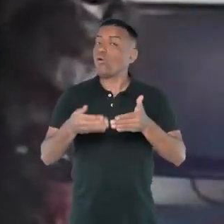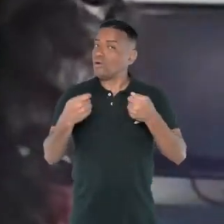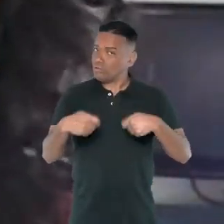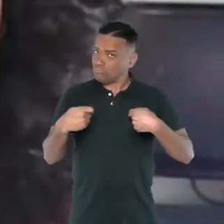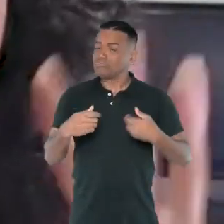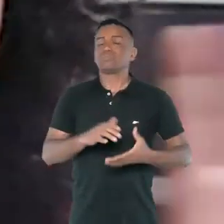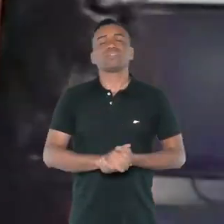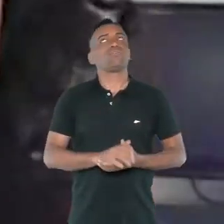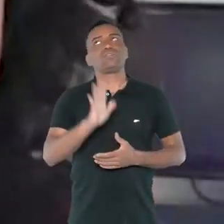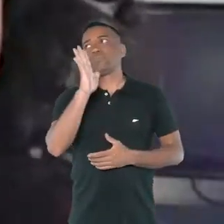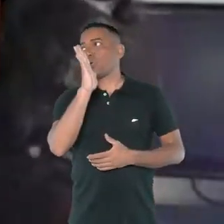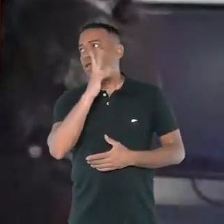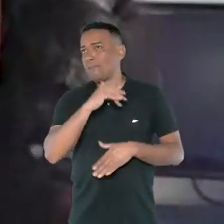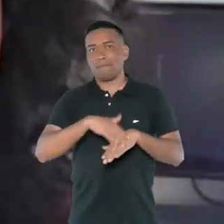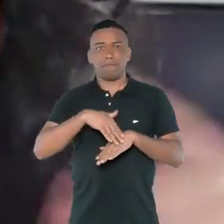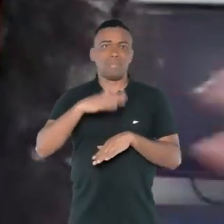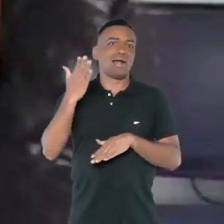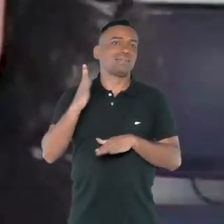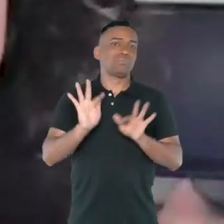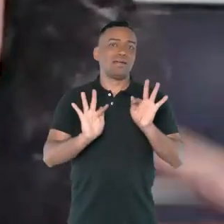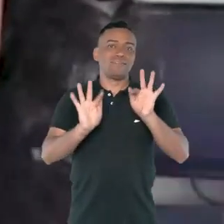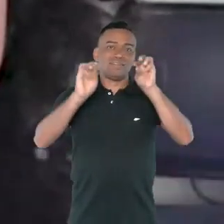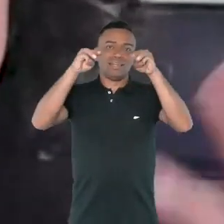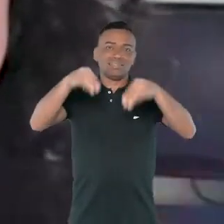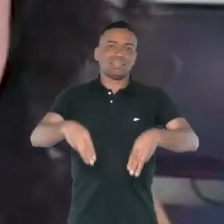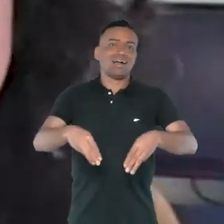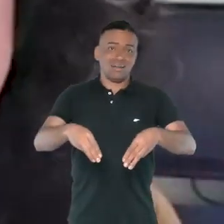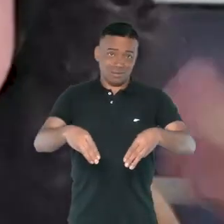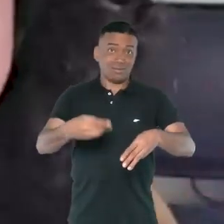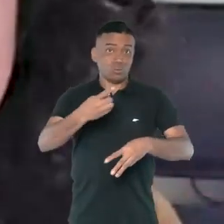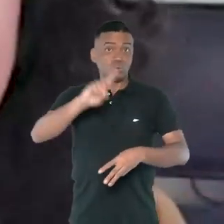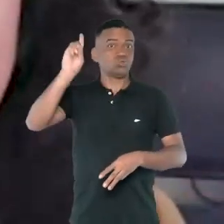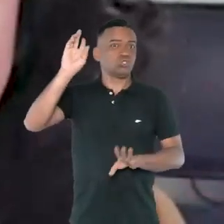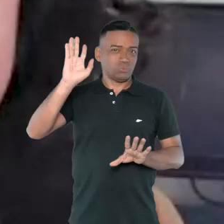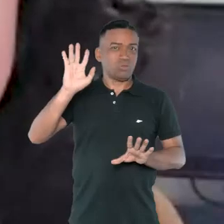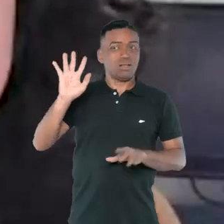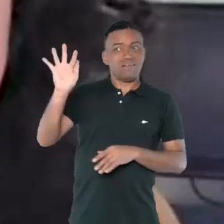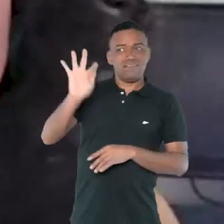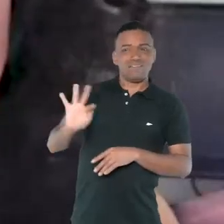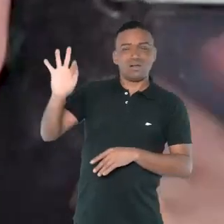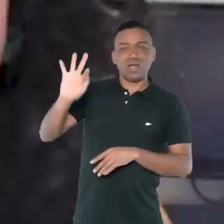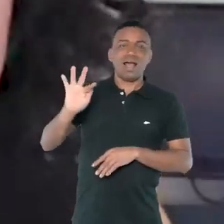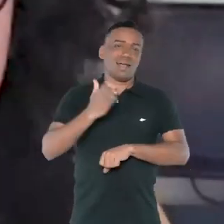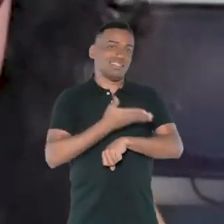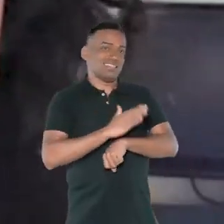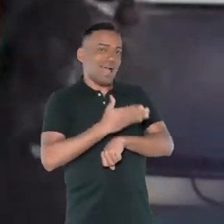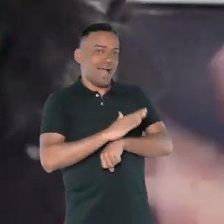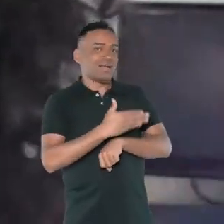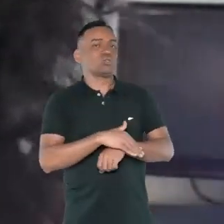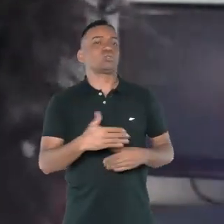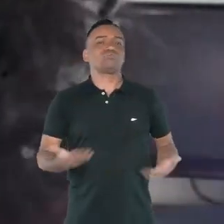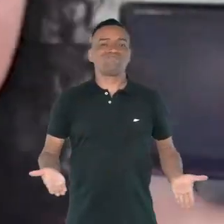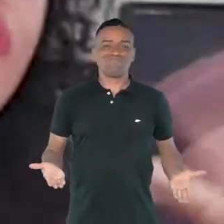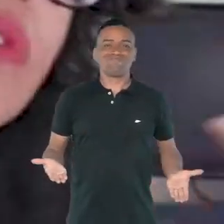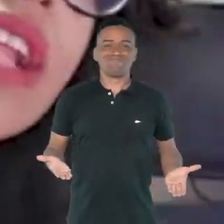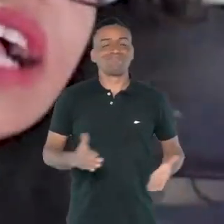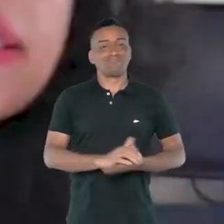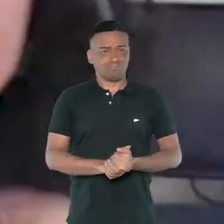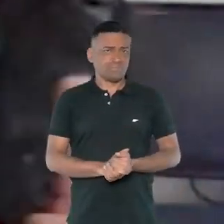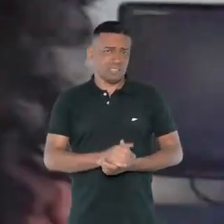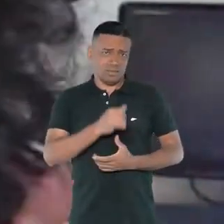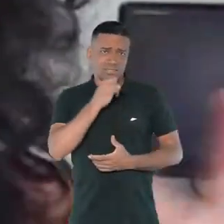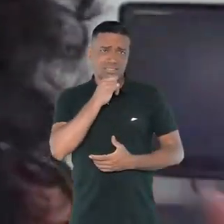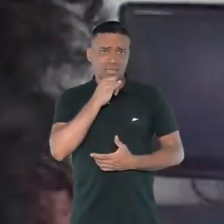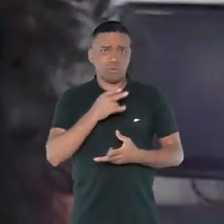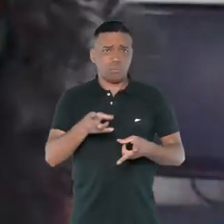focar. E assim eu fiz. Então isso me fez demorar mais ainda a ir para o último, né? A finalizar, depois ter